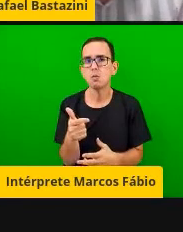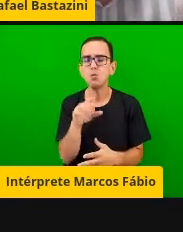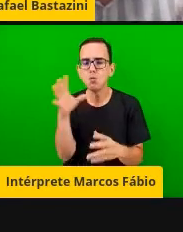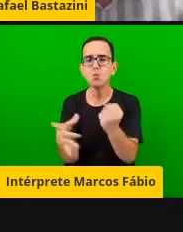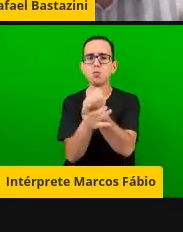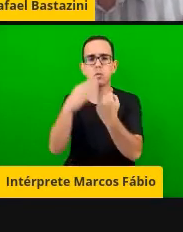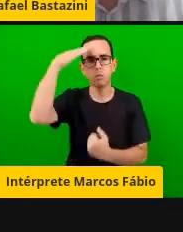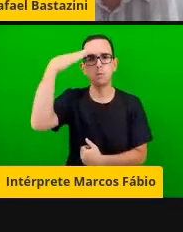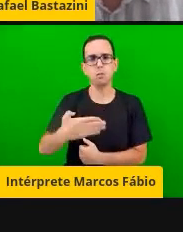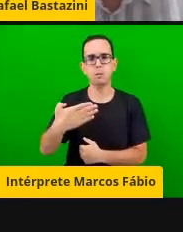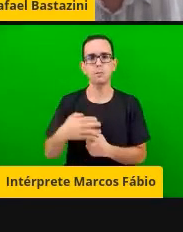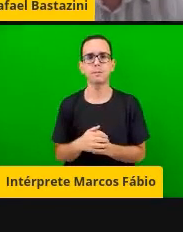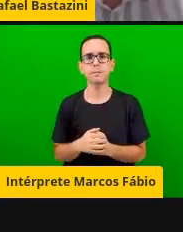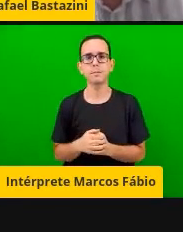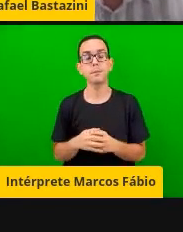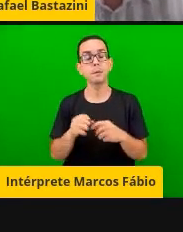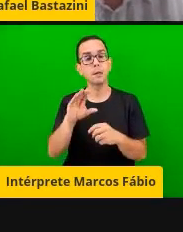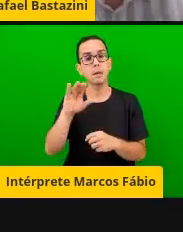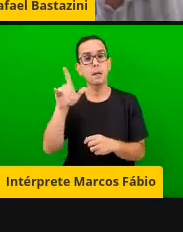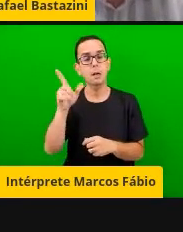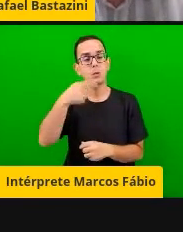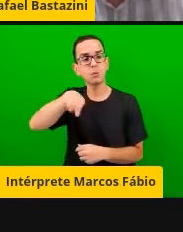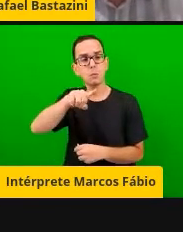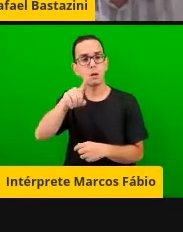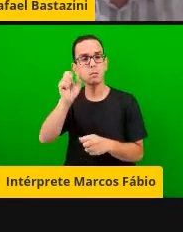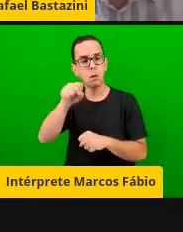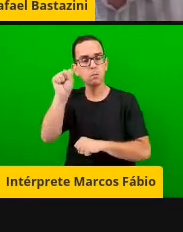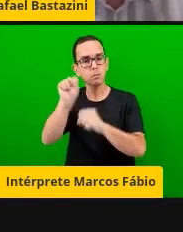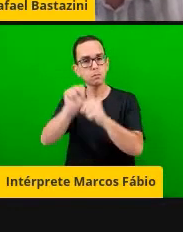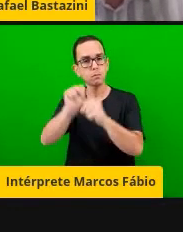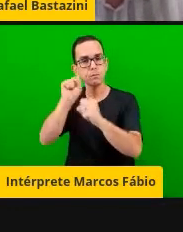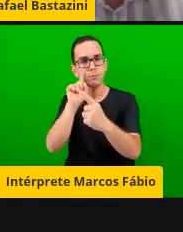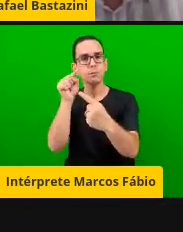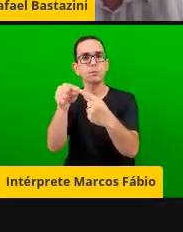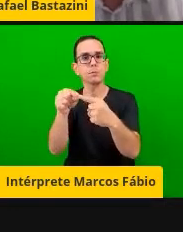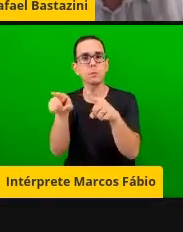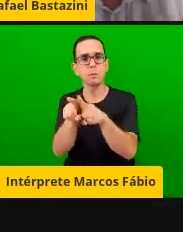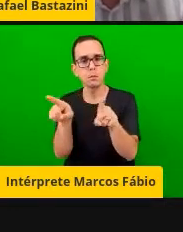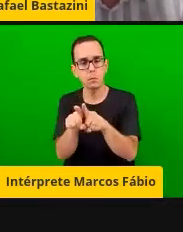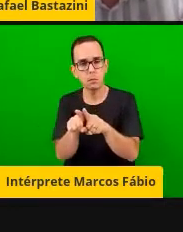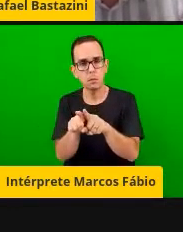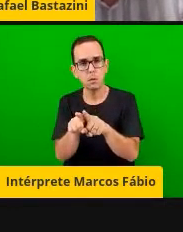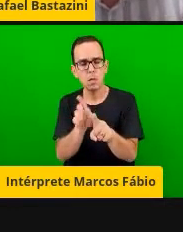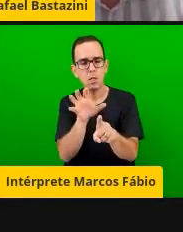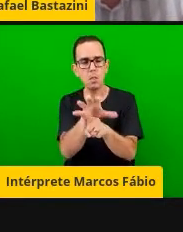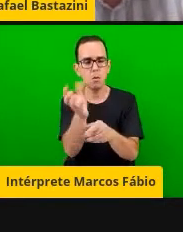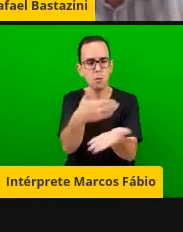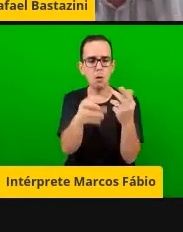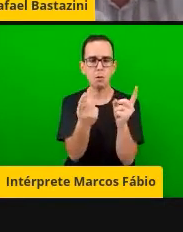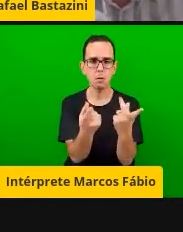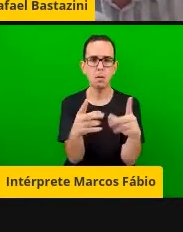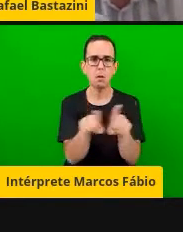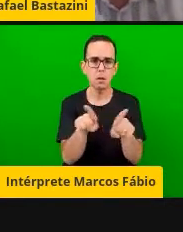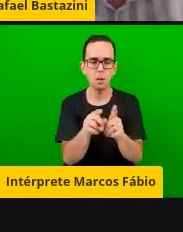porque, obviamente, que essas infraestruturas hoje servem para os fluxos comerciais, mas